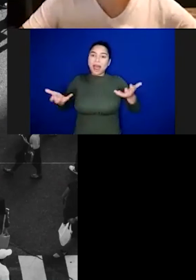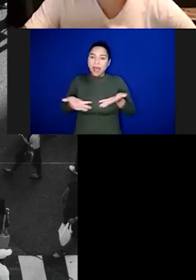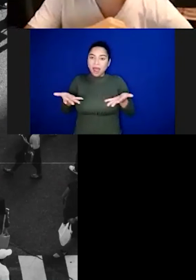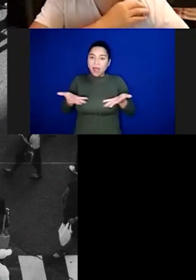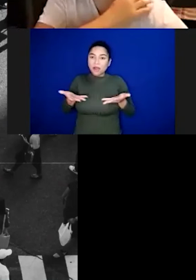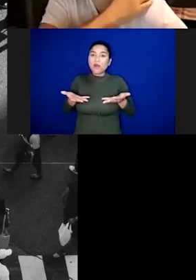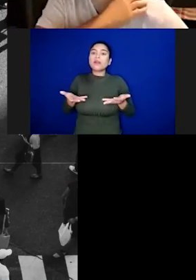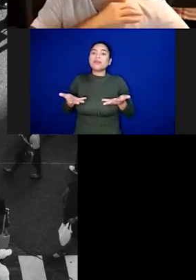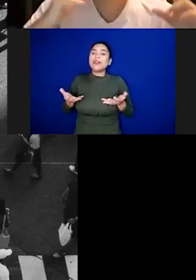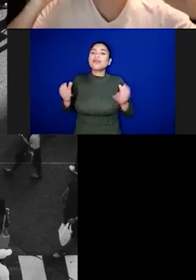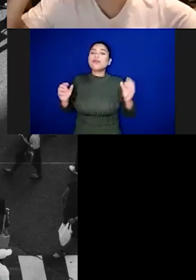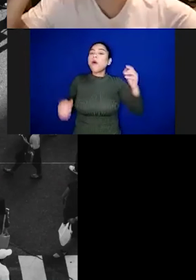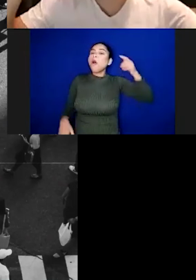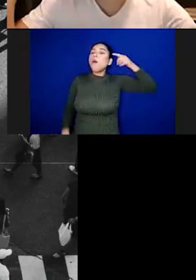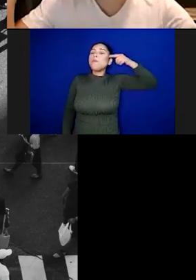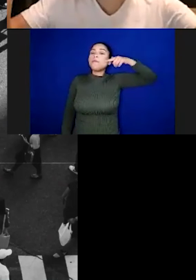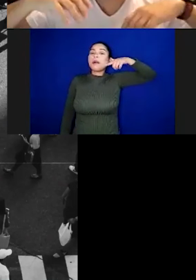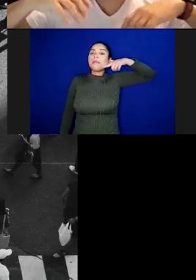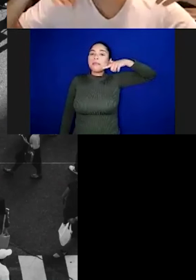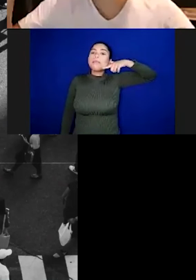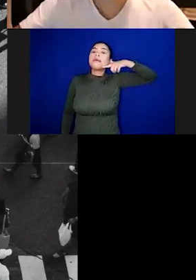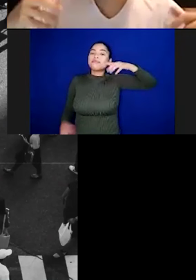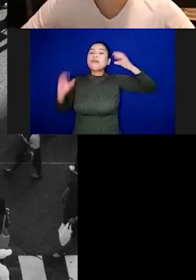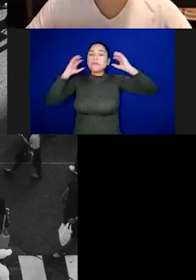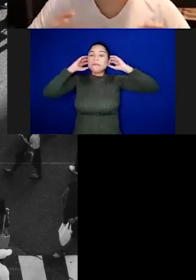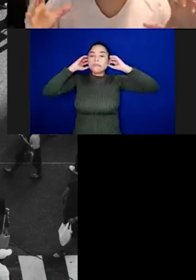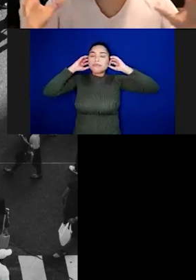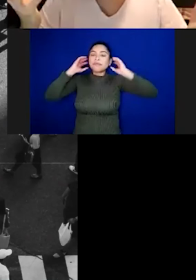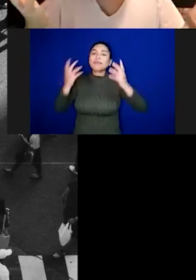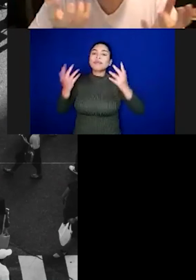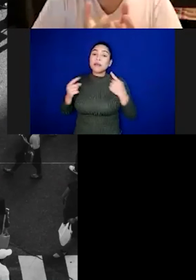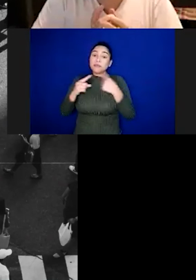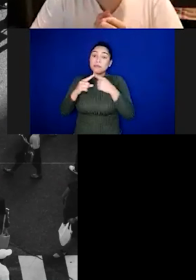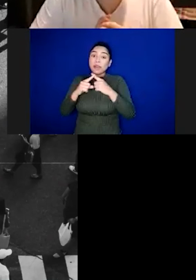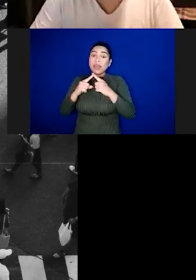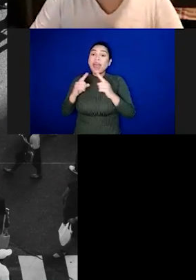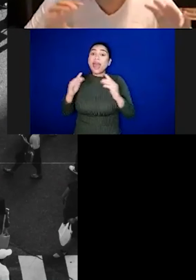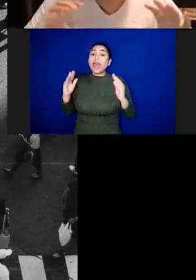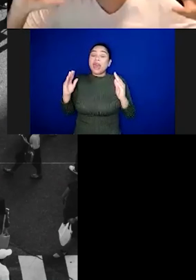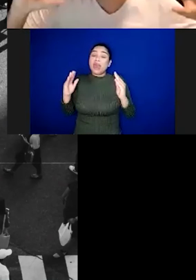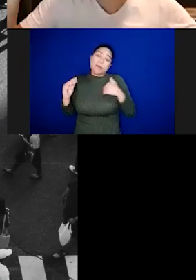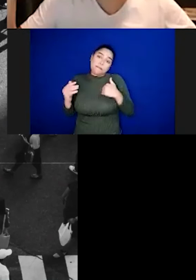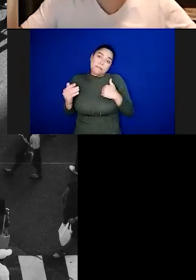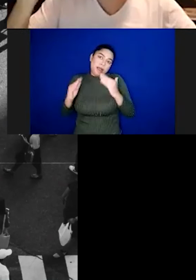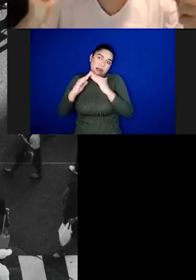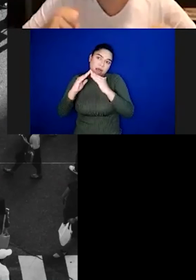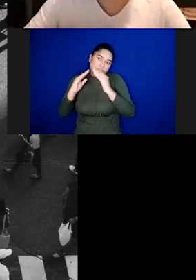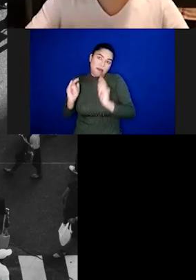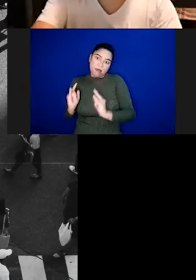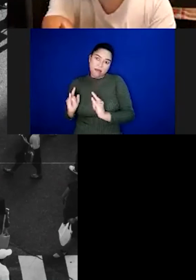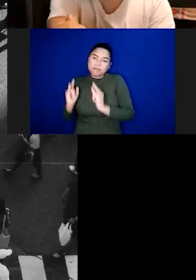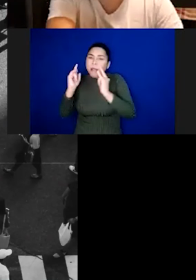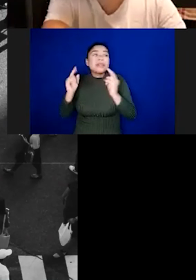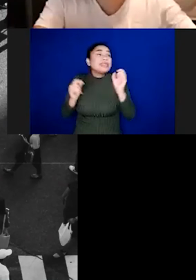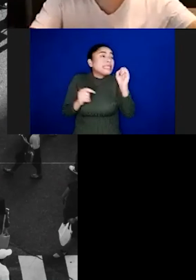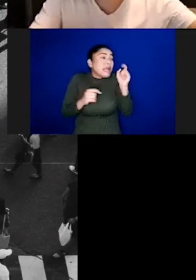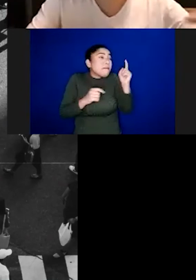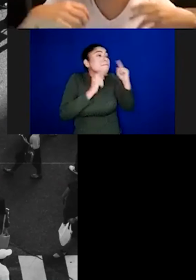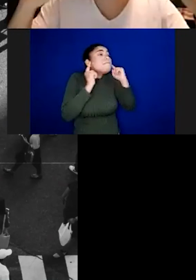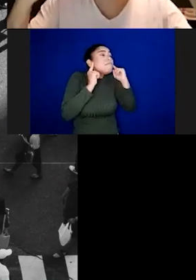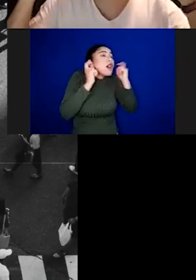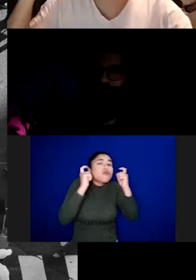fosse um radialista aqui que ele vai Abra o som ambiente eu moro no apertar bem então qualquer barulhinho que acontece